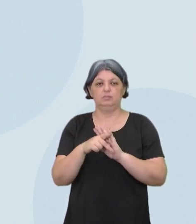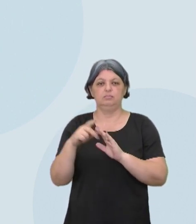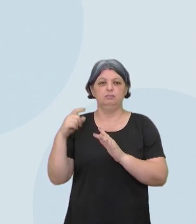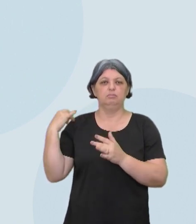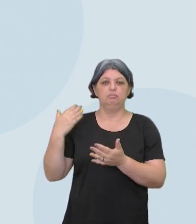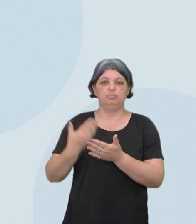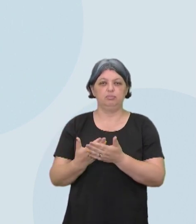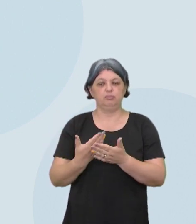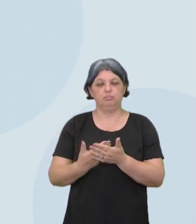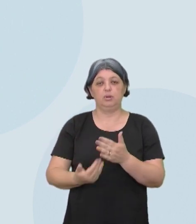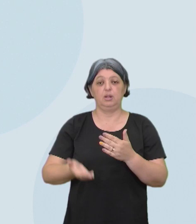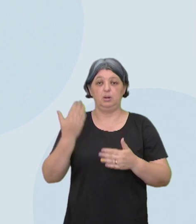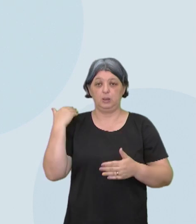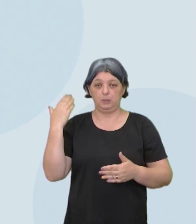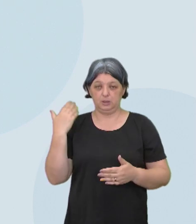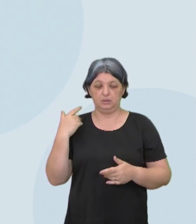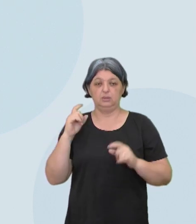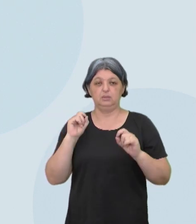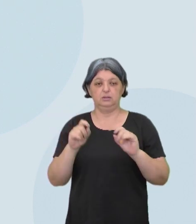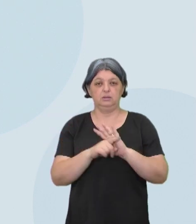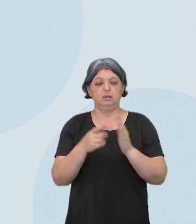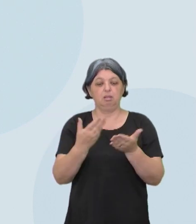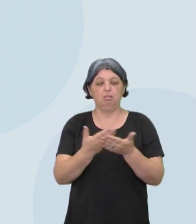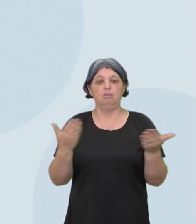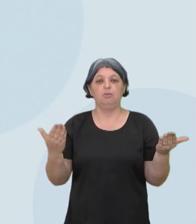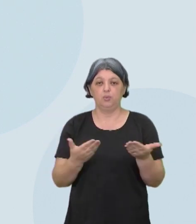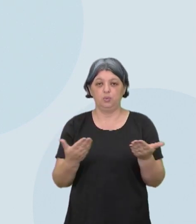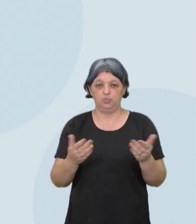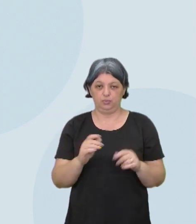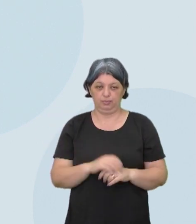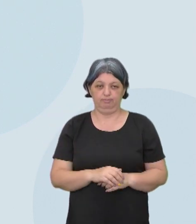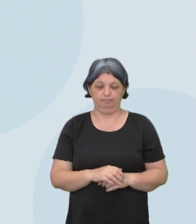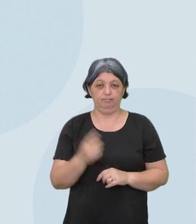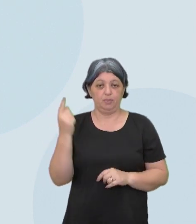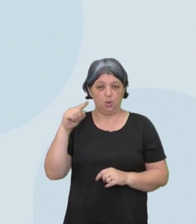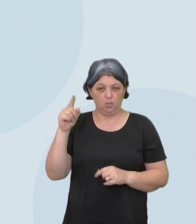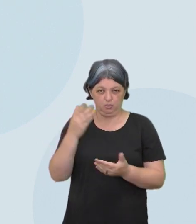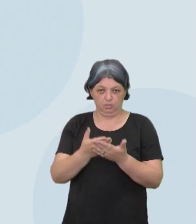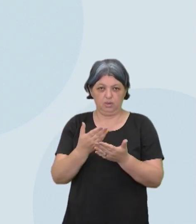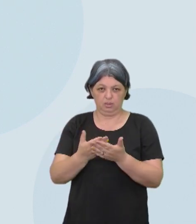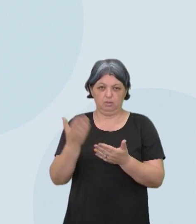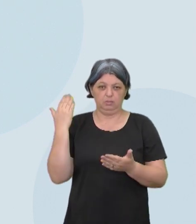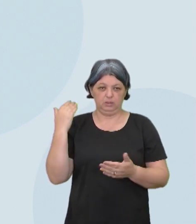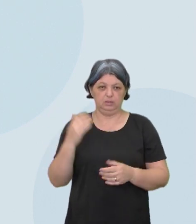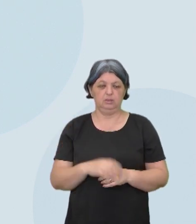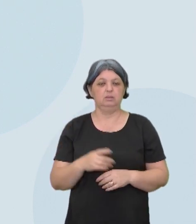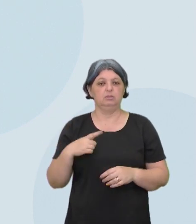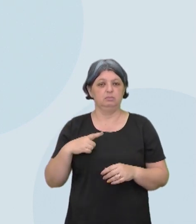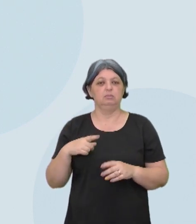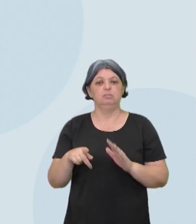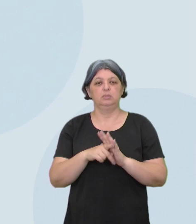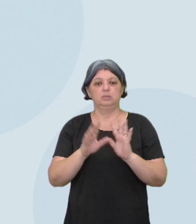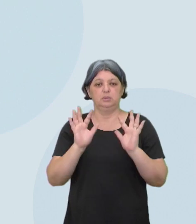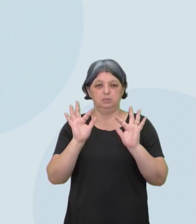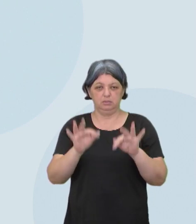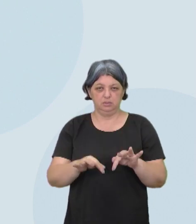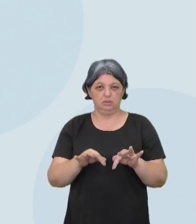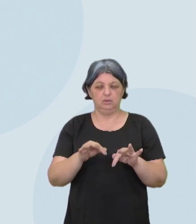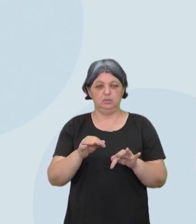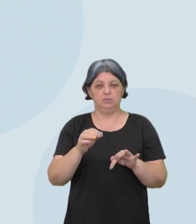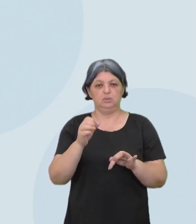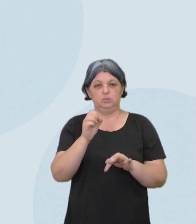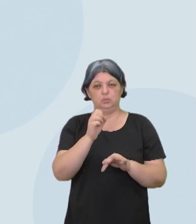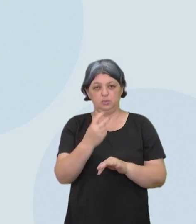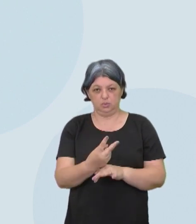passada e o que a gente vai trabalhar na aula de hoje. Na nossa última aula, a gente fez a sistematização 2 da atividade